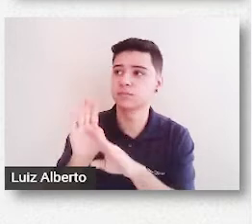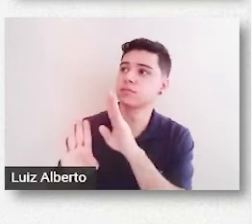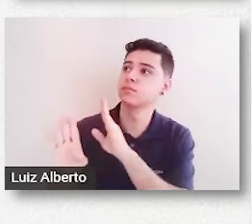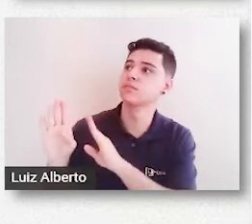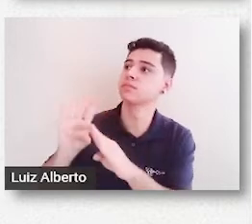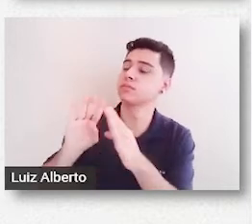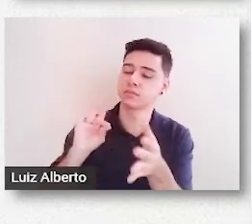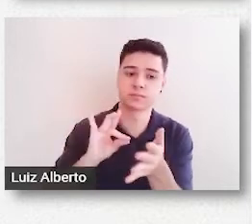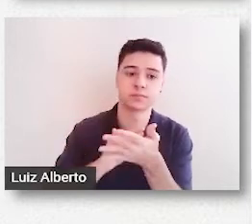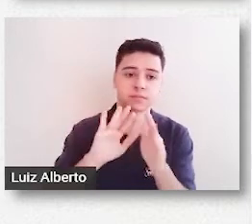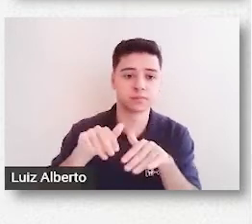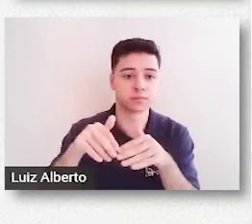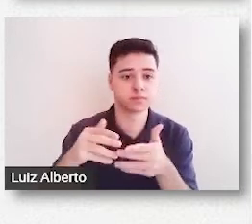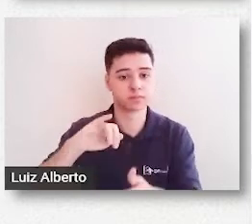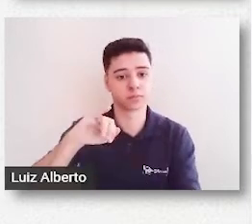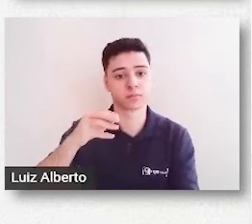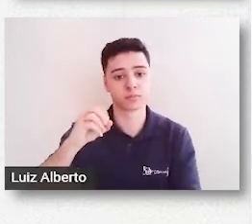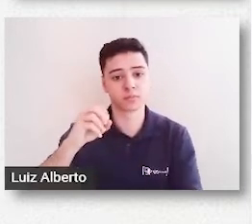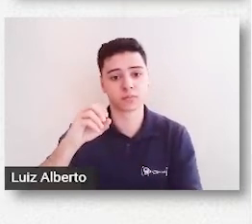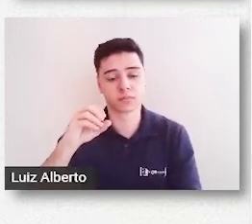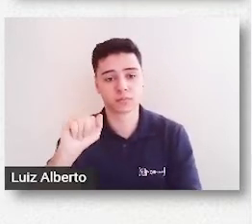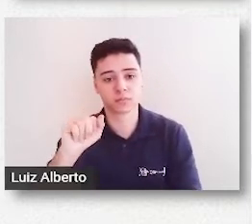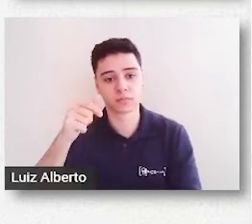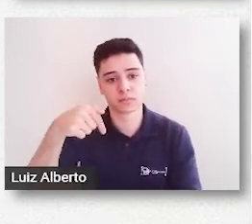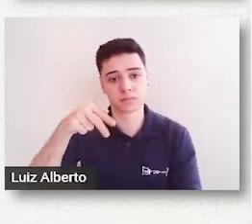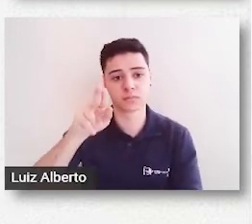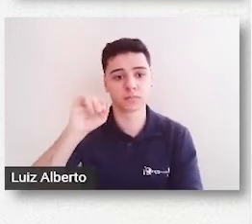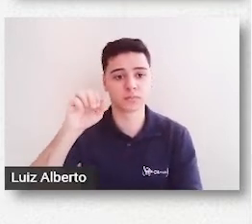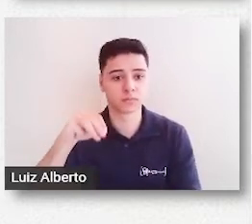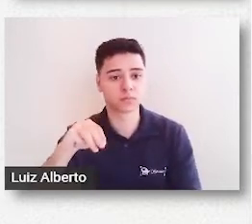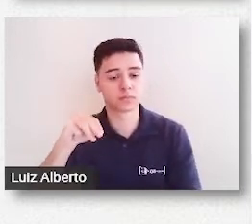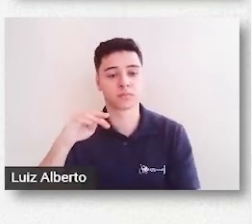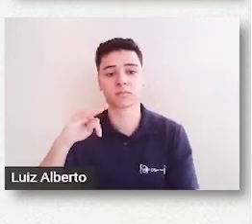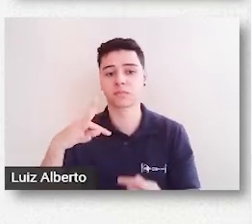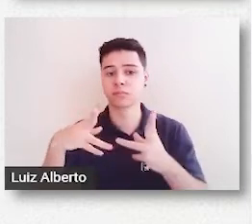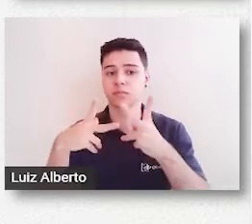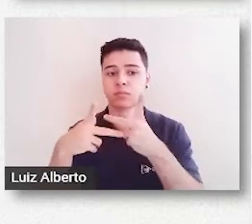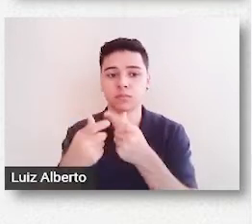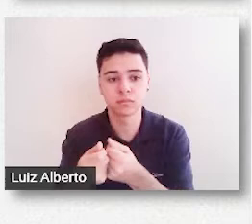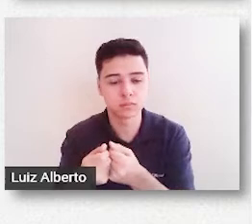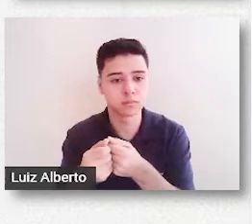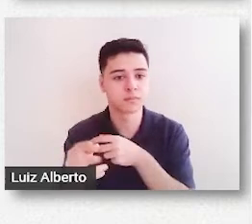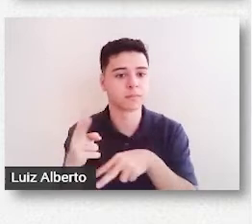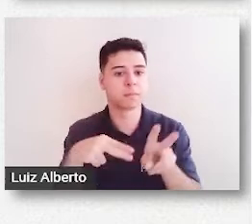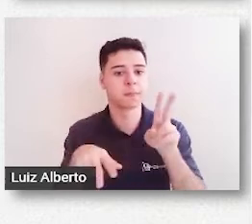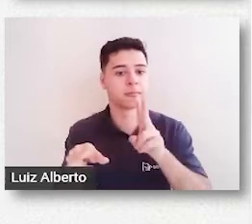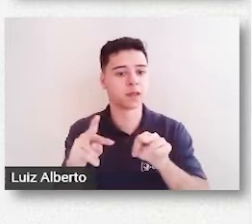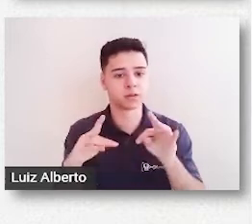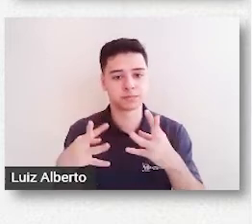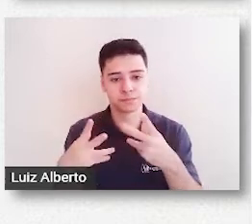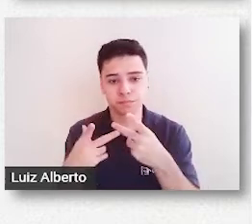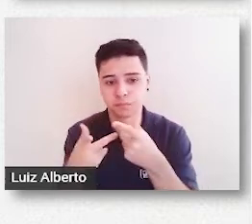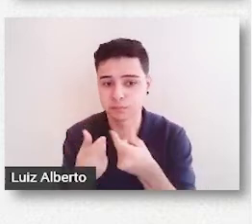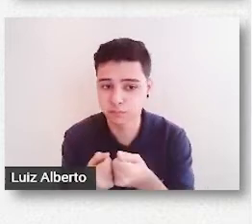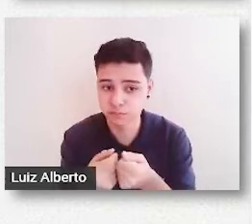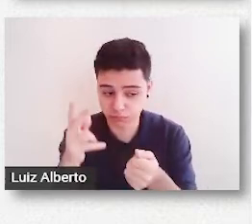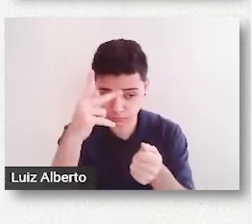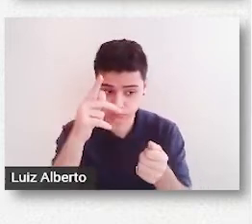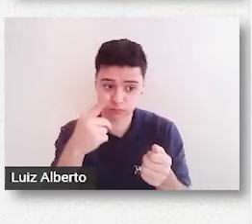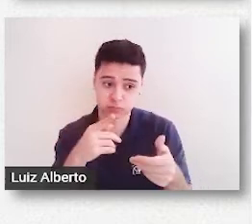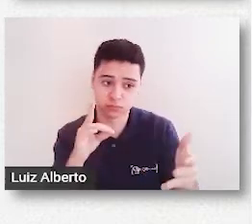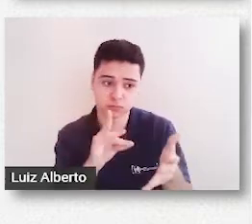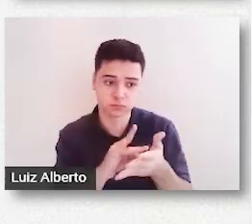Então, nosso São Joaquim, gente, além de todos esses estilemas aí, e essas características